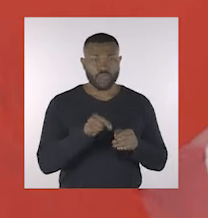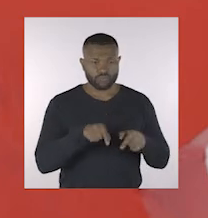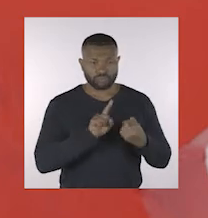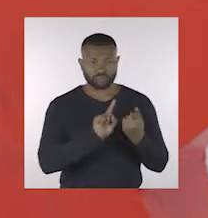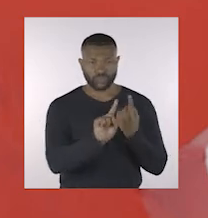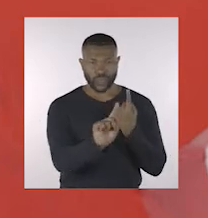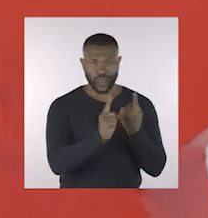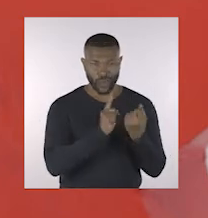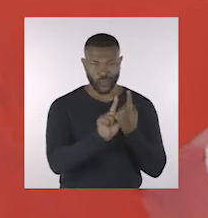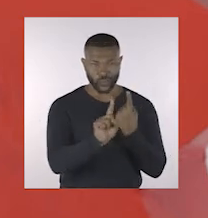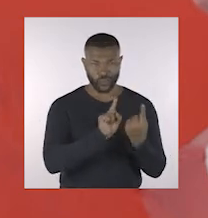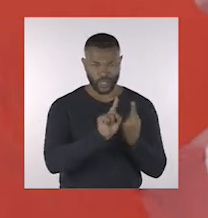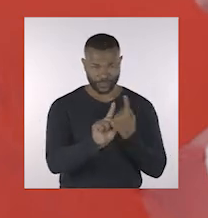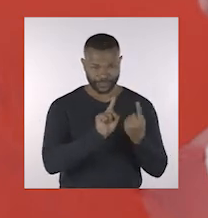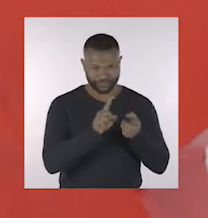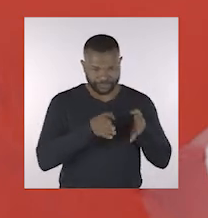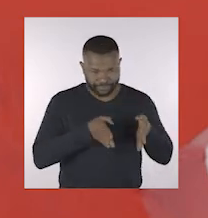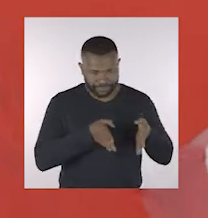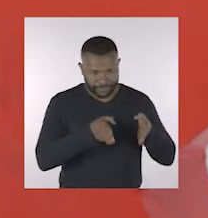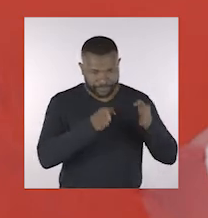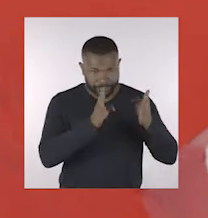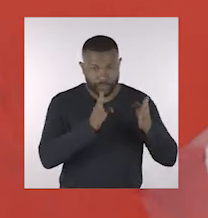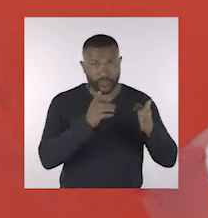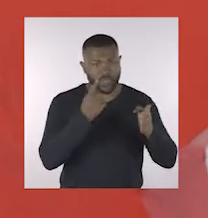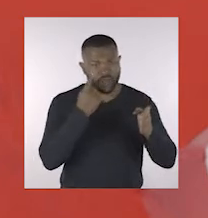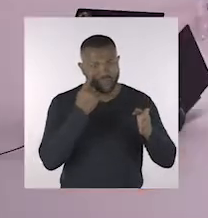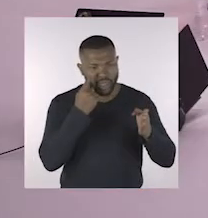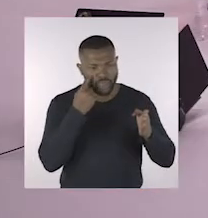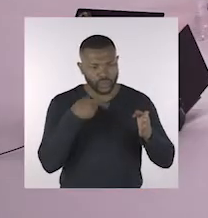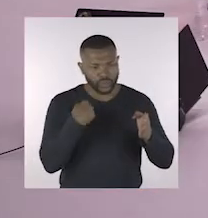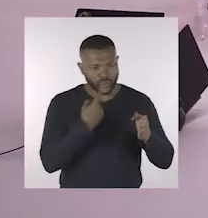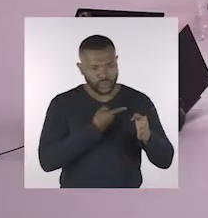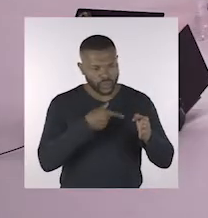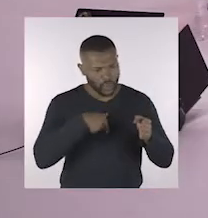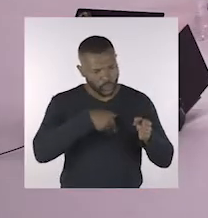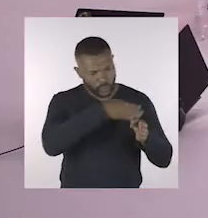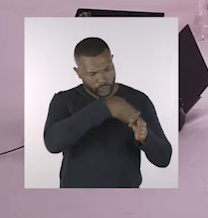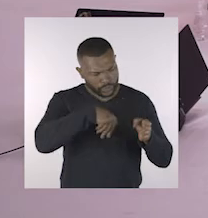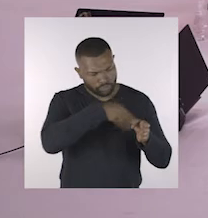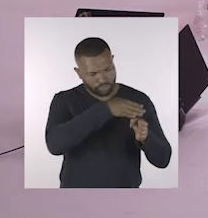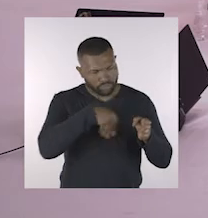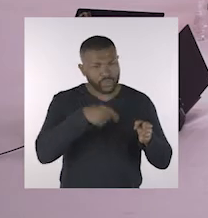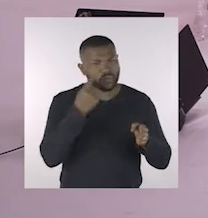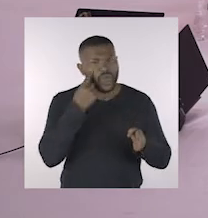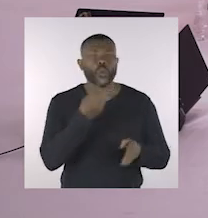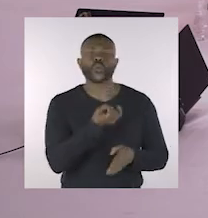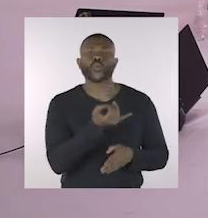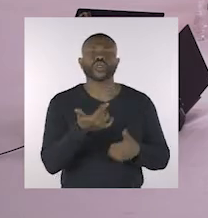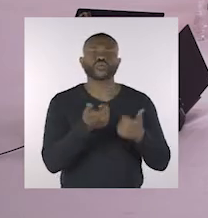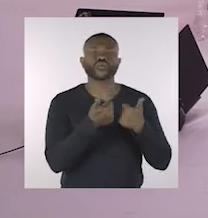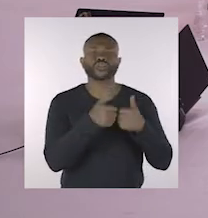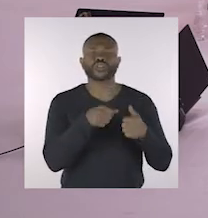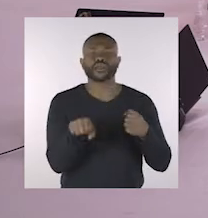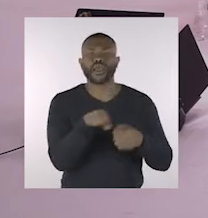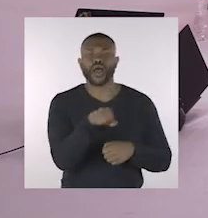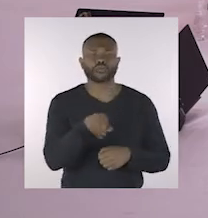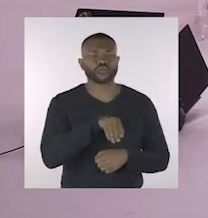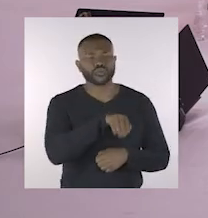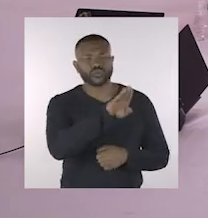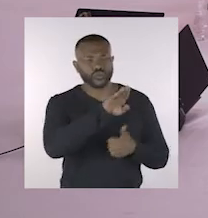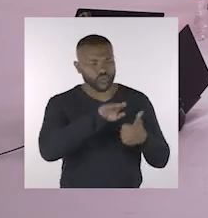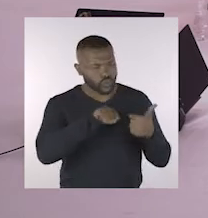estrada a onde a gente morava e nós ficávamos no cruzamento dessa estrada tinha um cruzamento Contando os carros que passavam